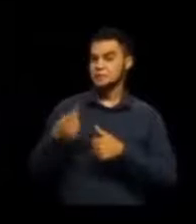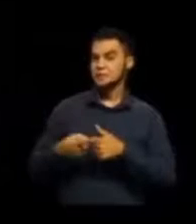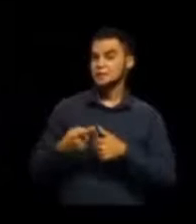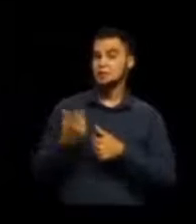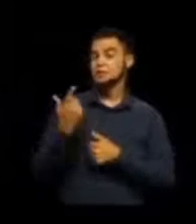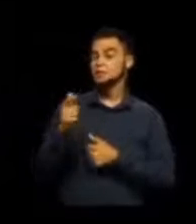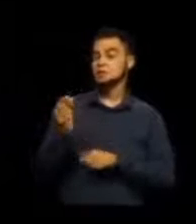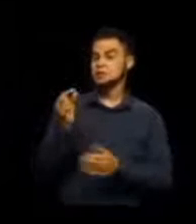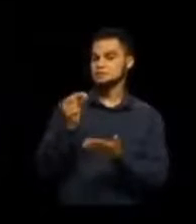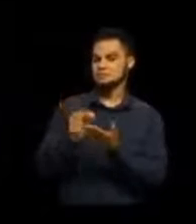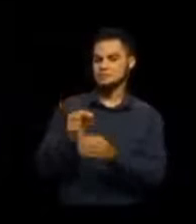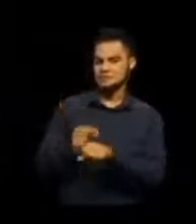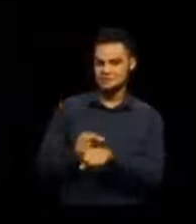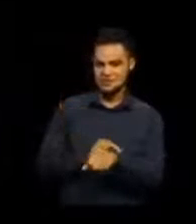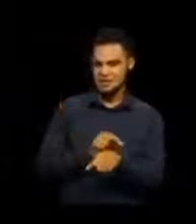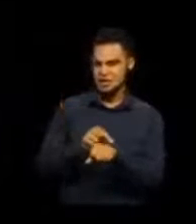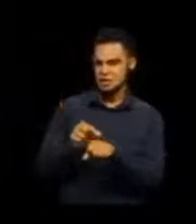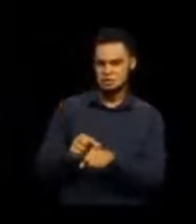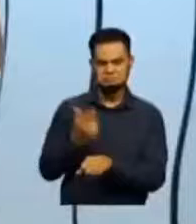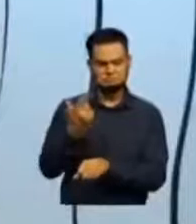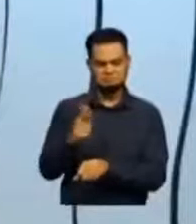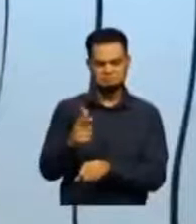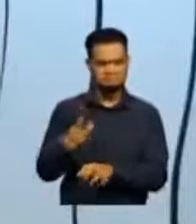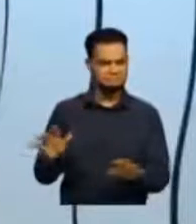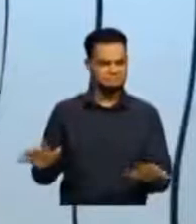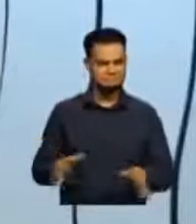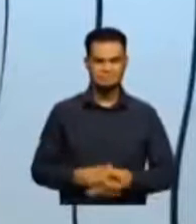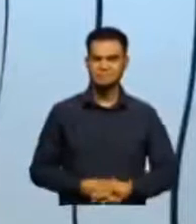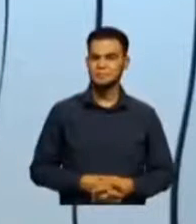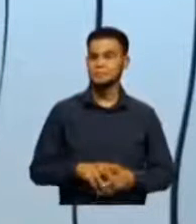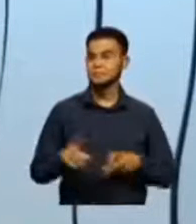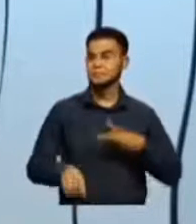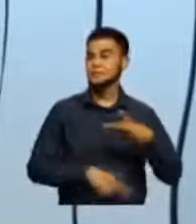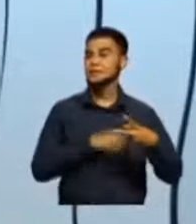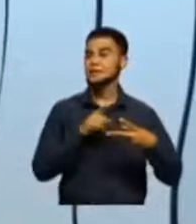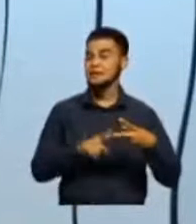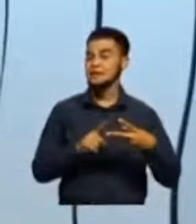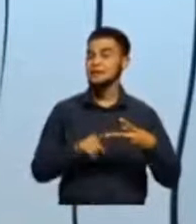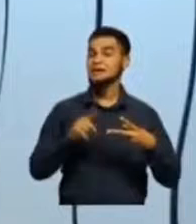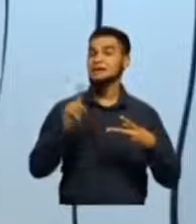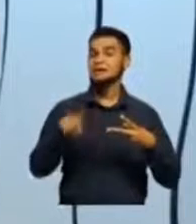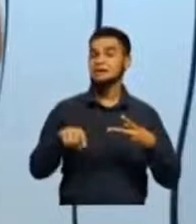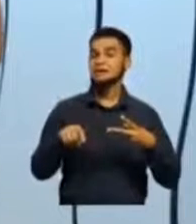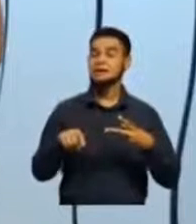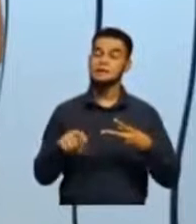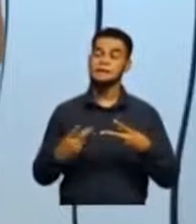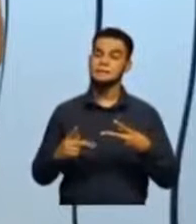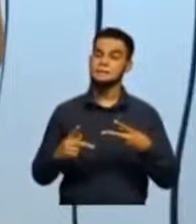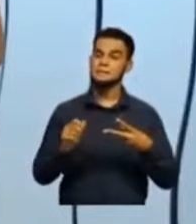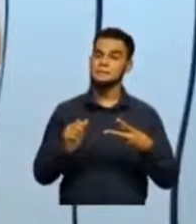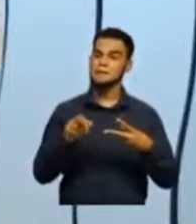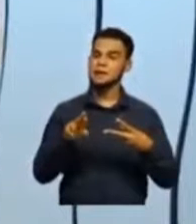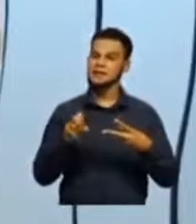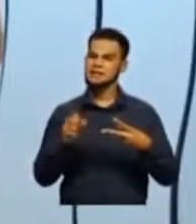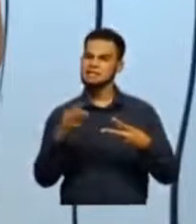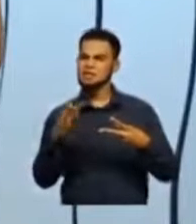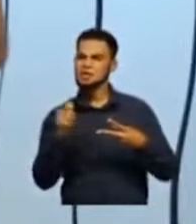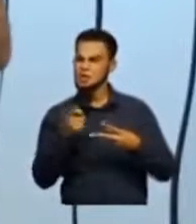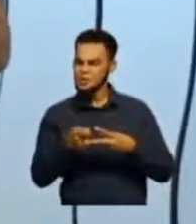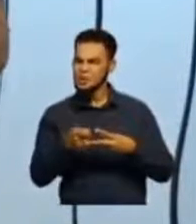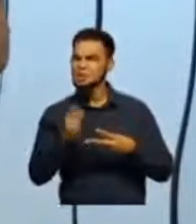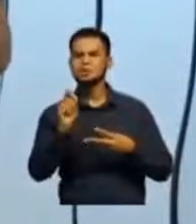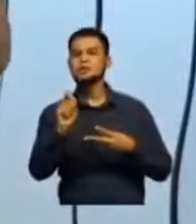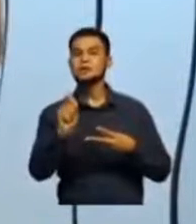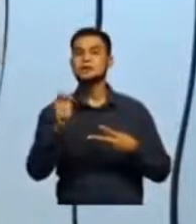acelulares, ou seja, não são formados por células. Eles são parasitas intracelulares obrigatórios, né?